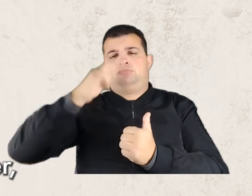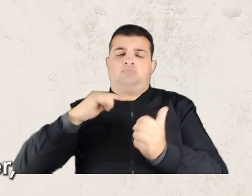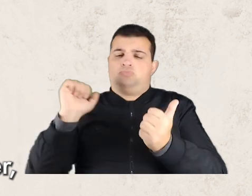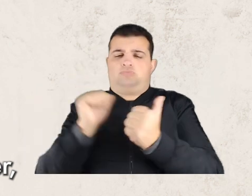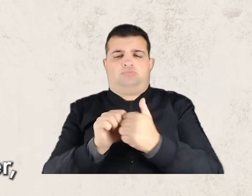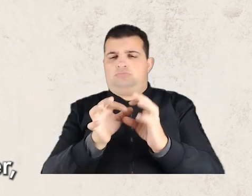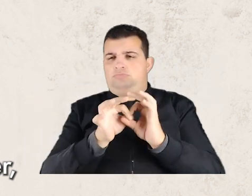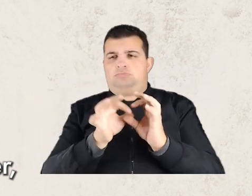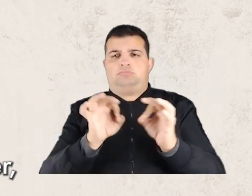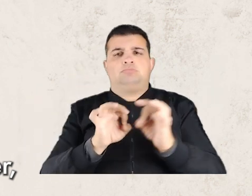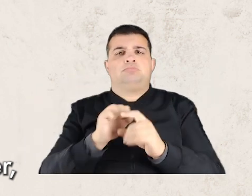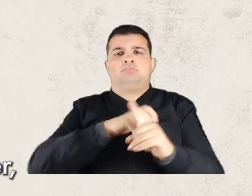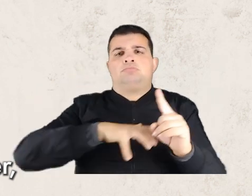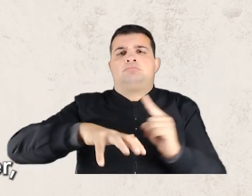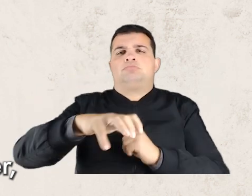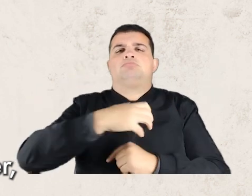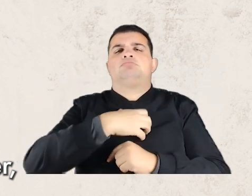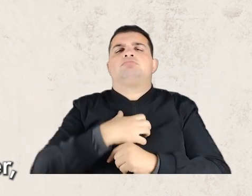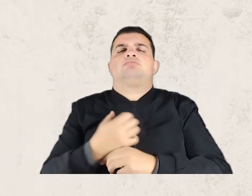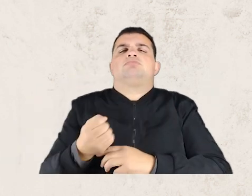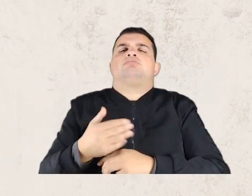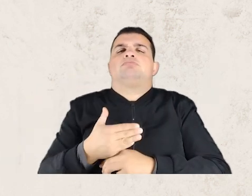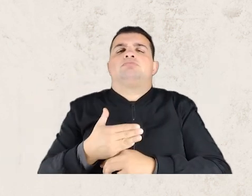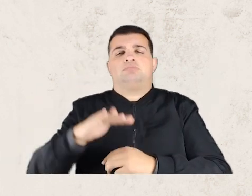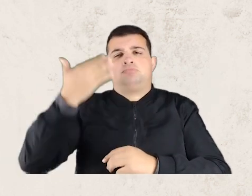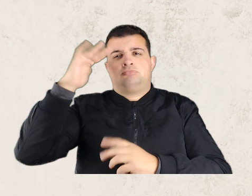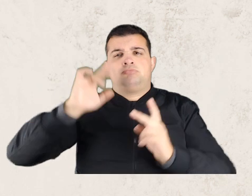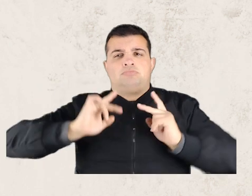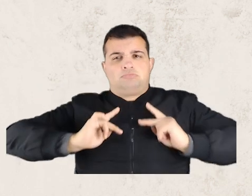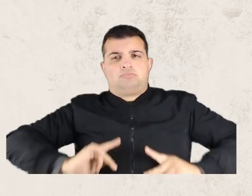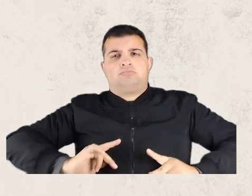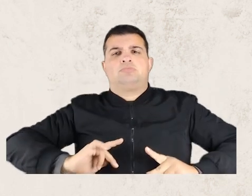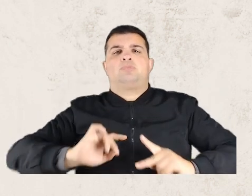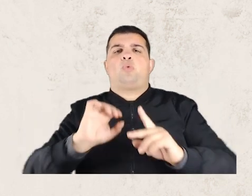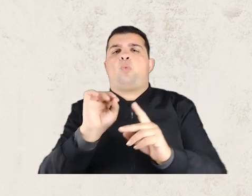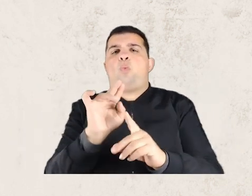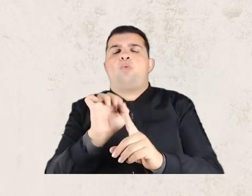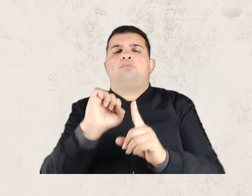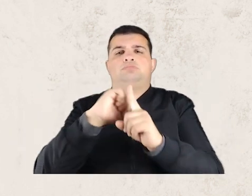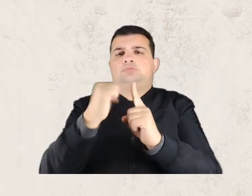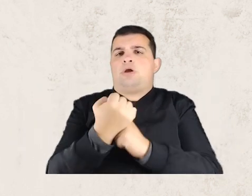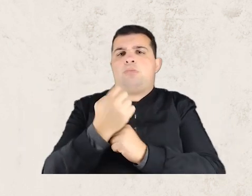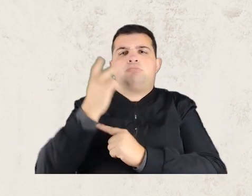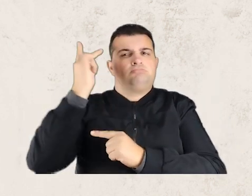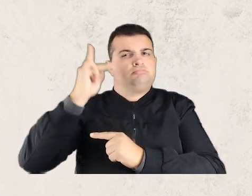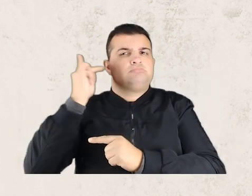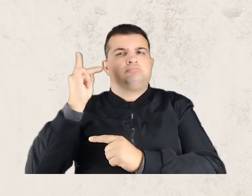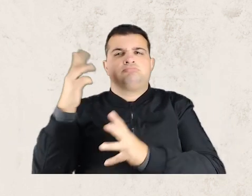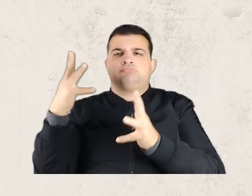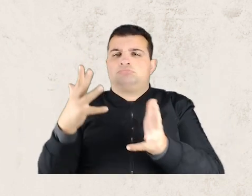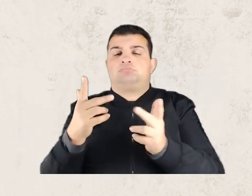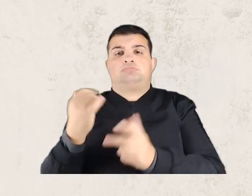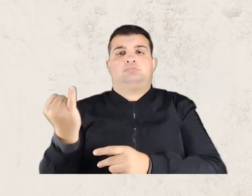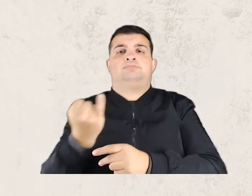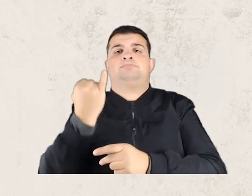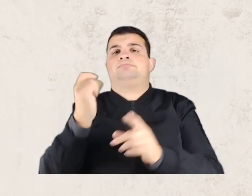compreendendo que para ter um projeto profissional é preciso colar nele, pensar junto, amalgamar